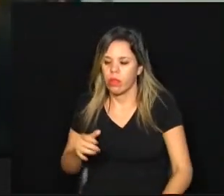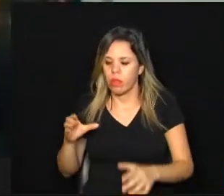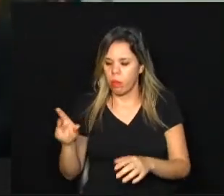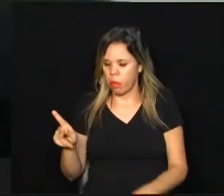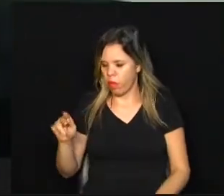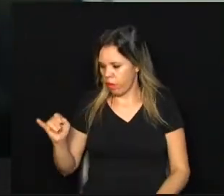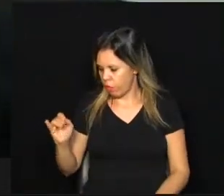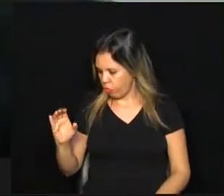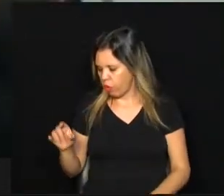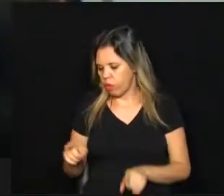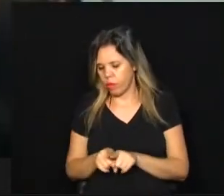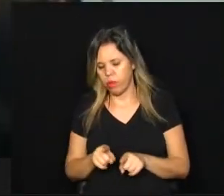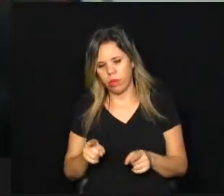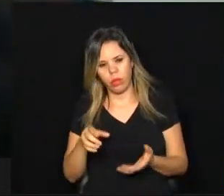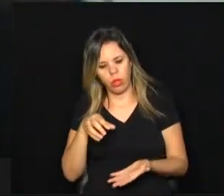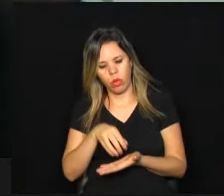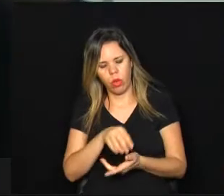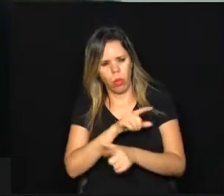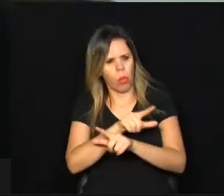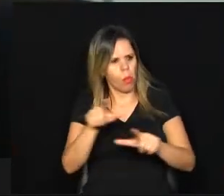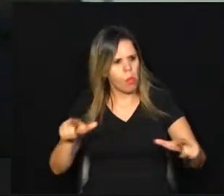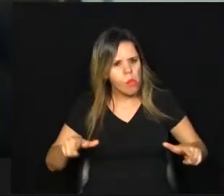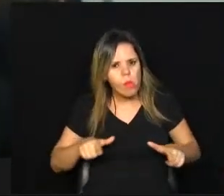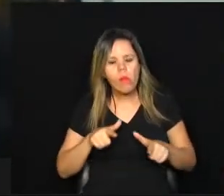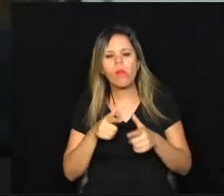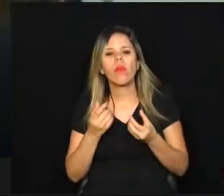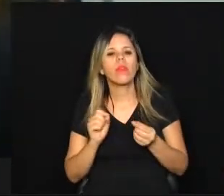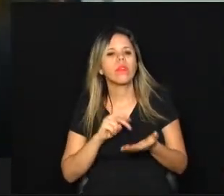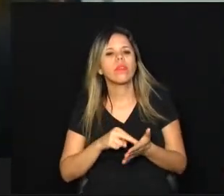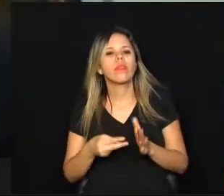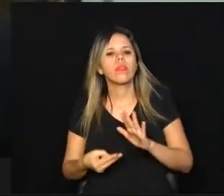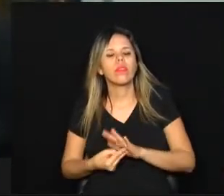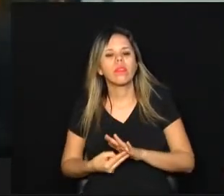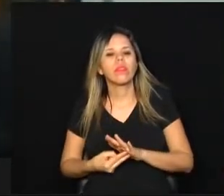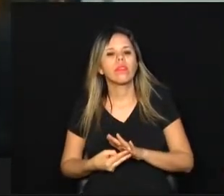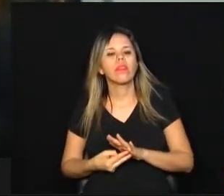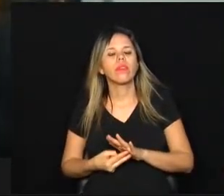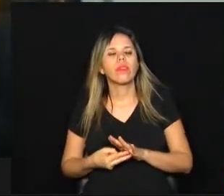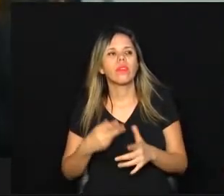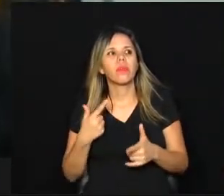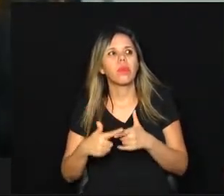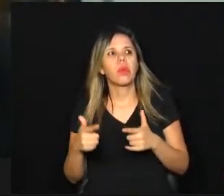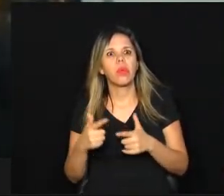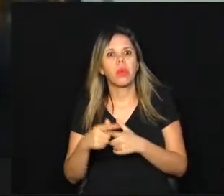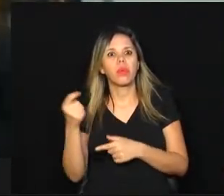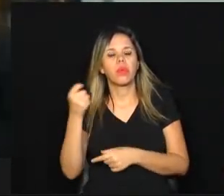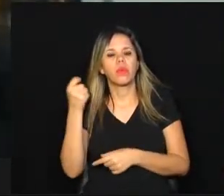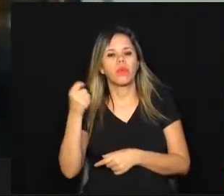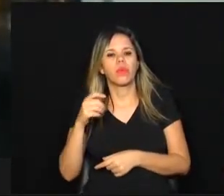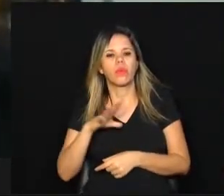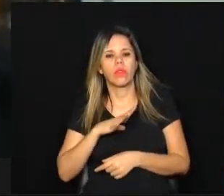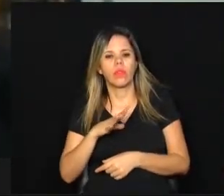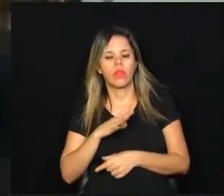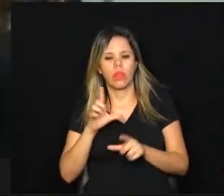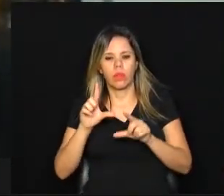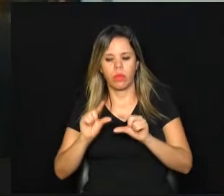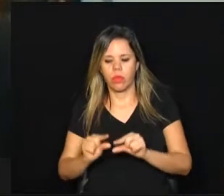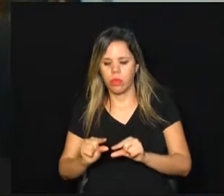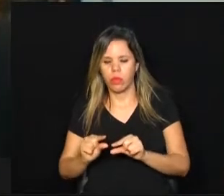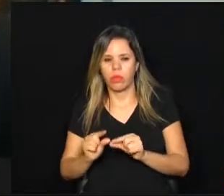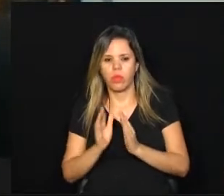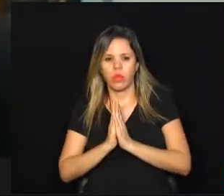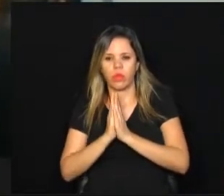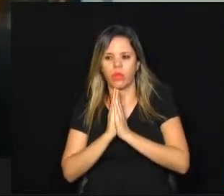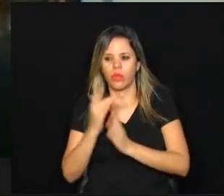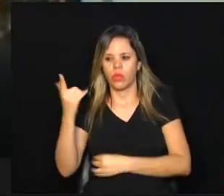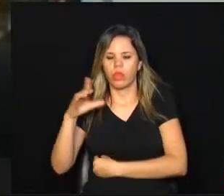apesar de ser um semideserto, o que quer dizer região de estresse hídrico crônico? o município de baixo fica rezando para o